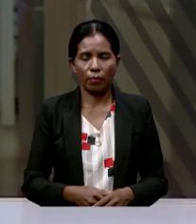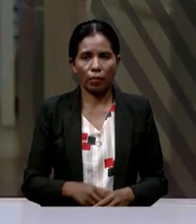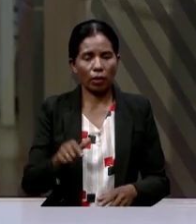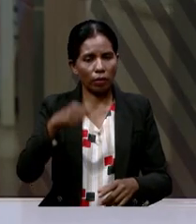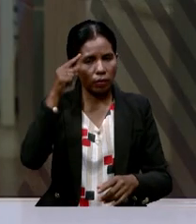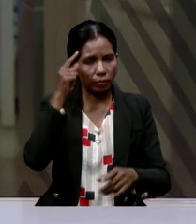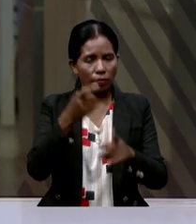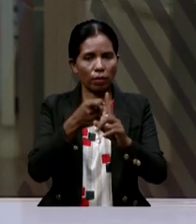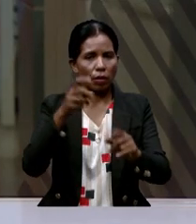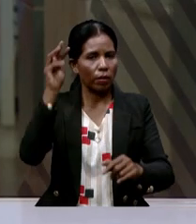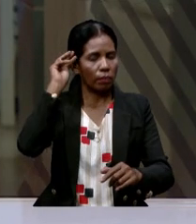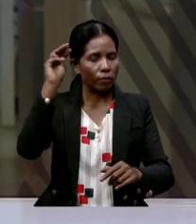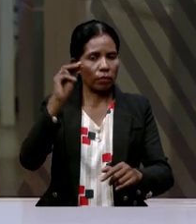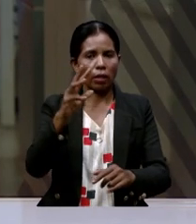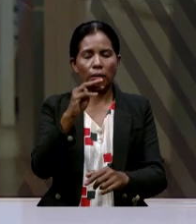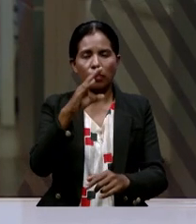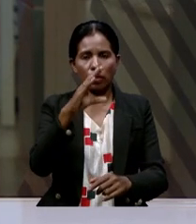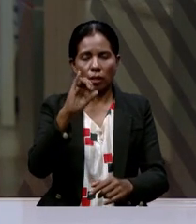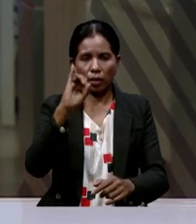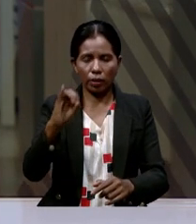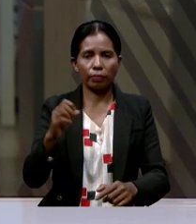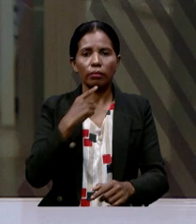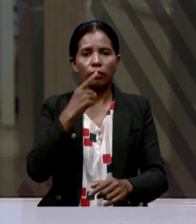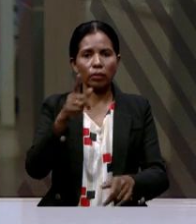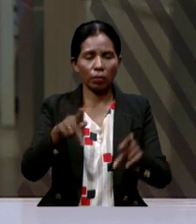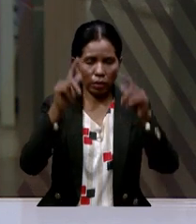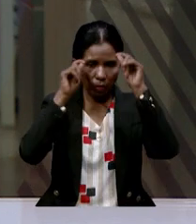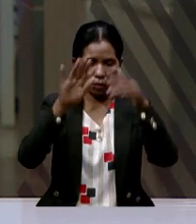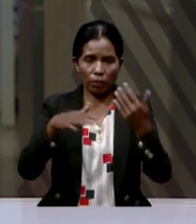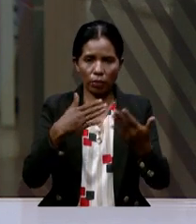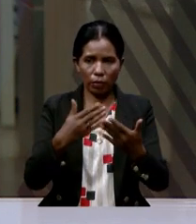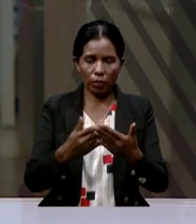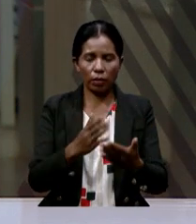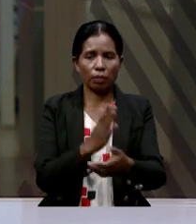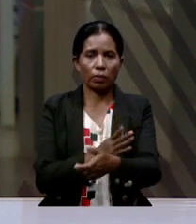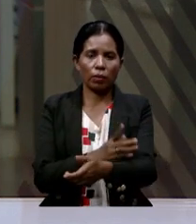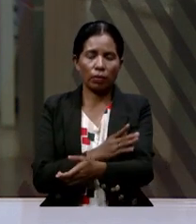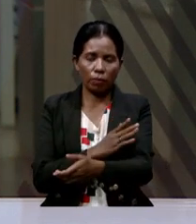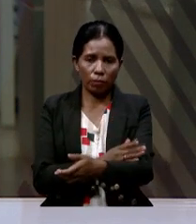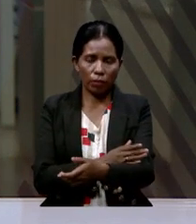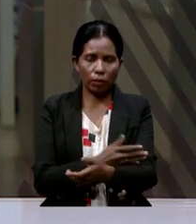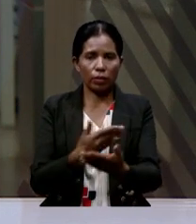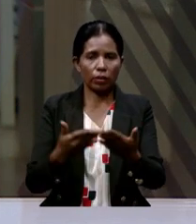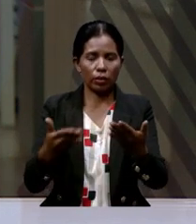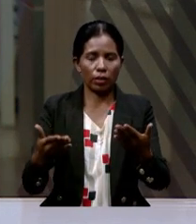Governo Lihusi Ministério Comércio e Indústria encoraja Timor Wanghotu a promover produto local.